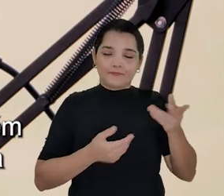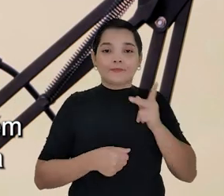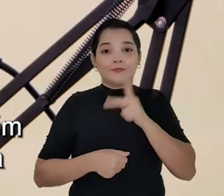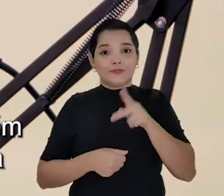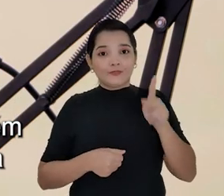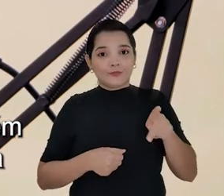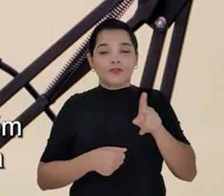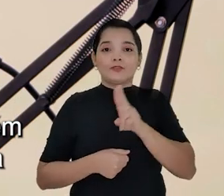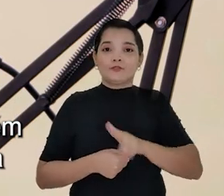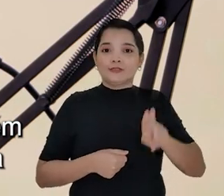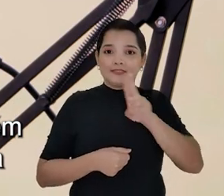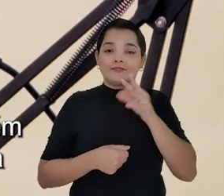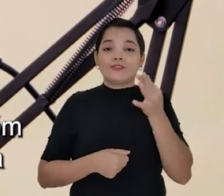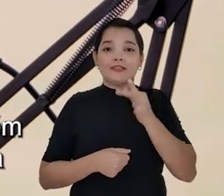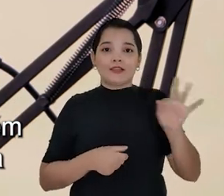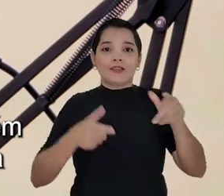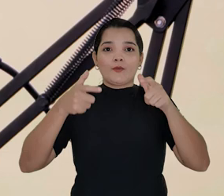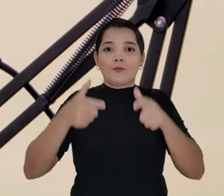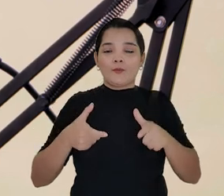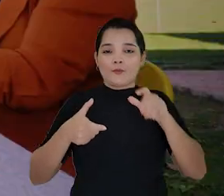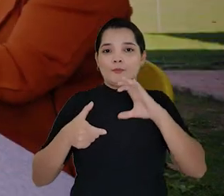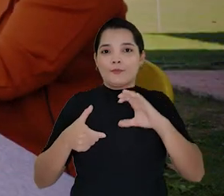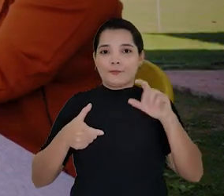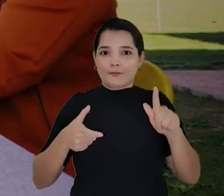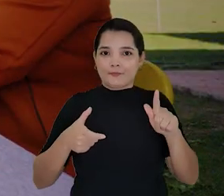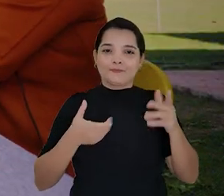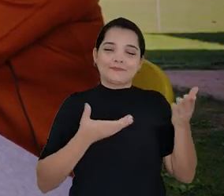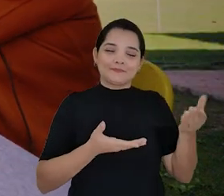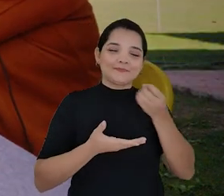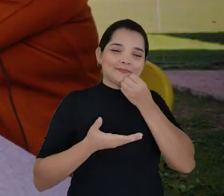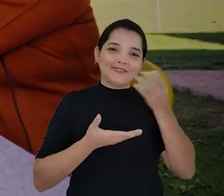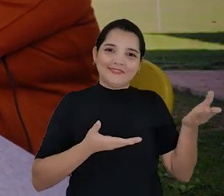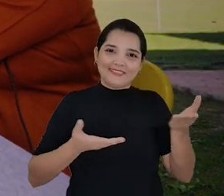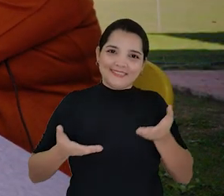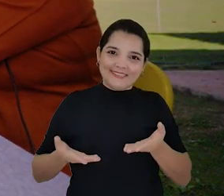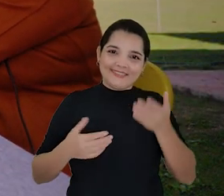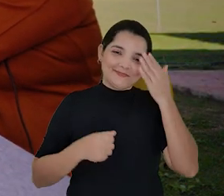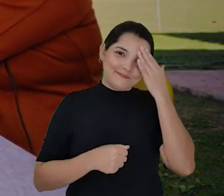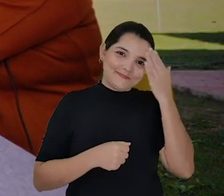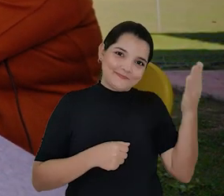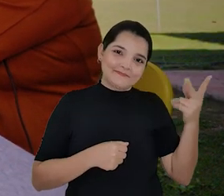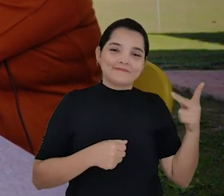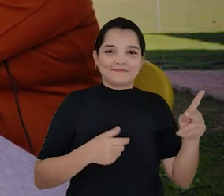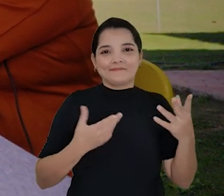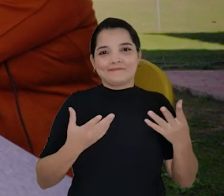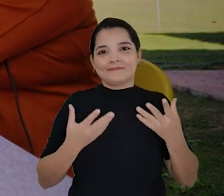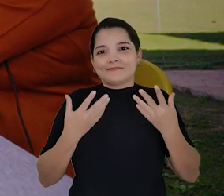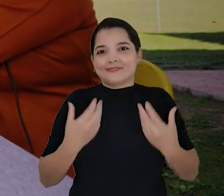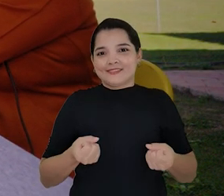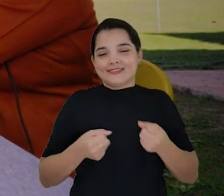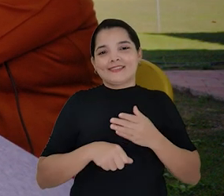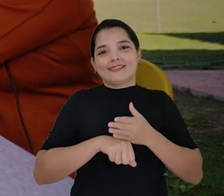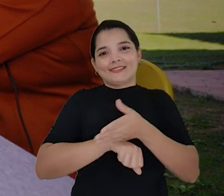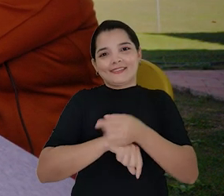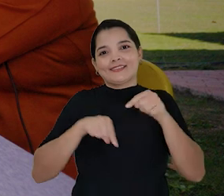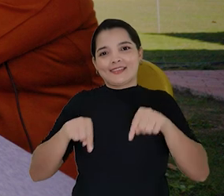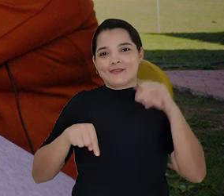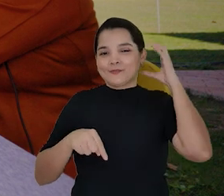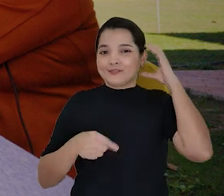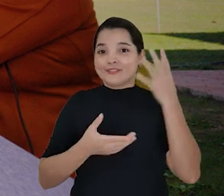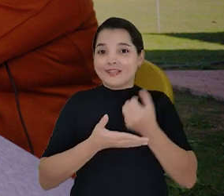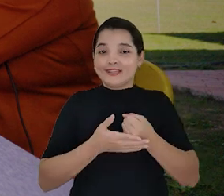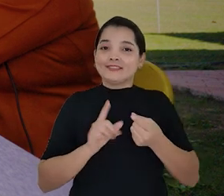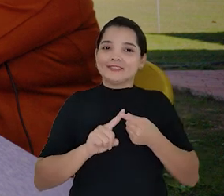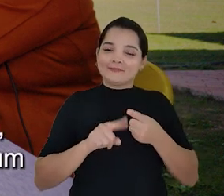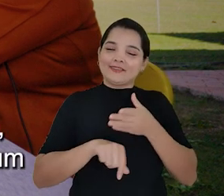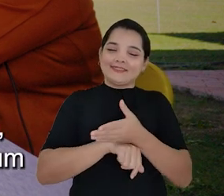professora da Universidade Federal de grande Francine seja bem-vinda Obrigada por ter por ter topado participar do